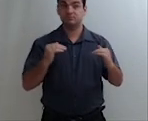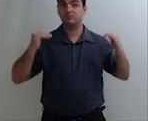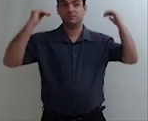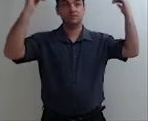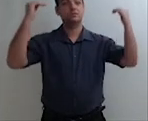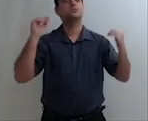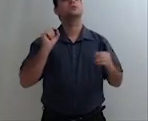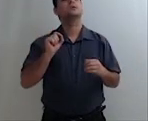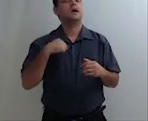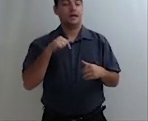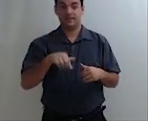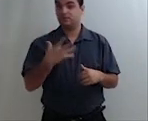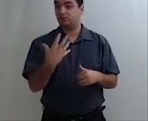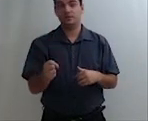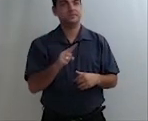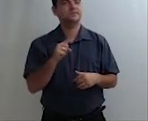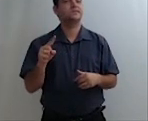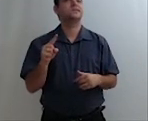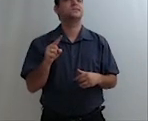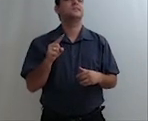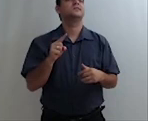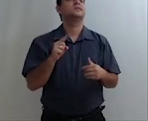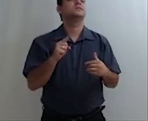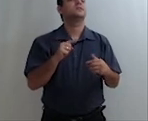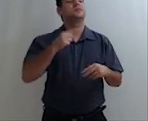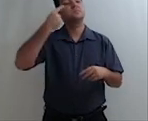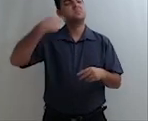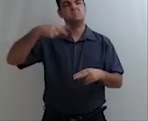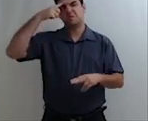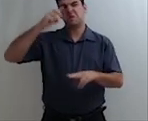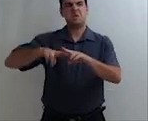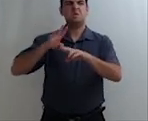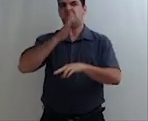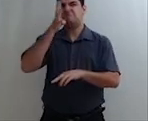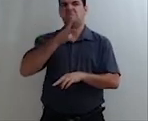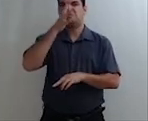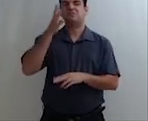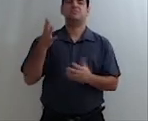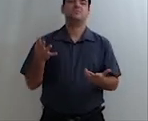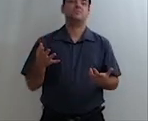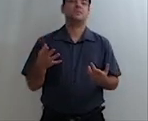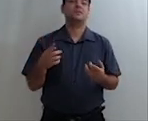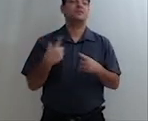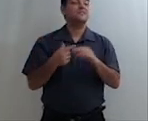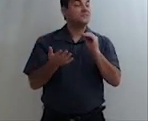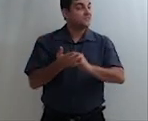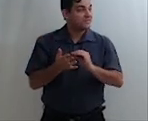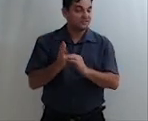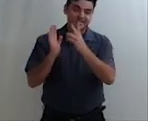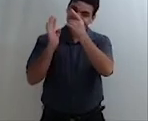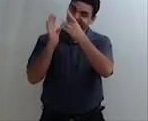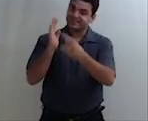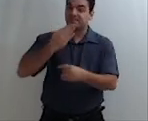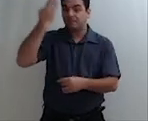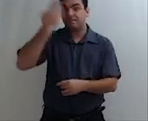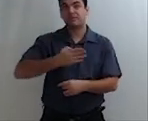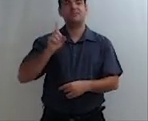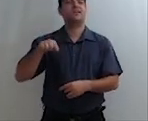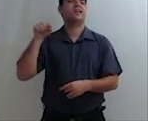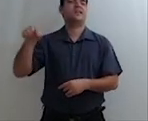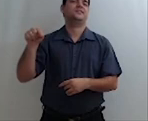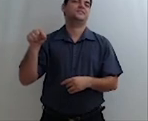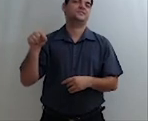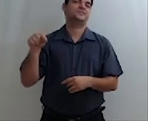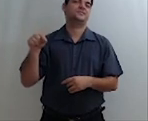vedada a prisão preventiva carente de fundamentação né quando não há elementos capazes de demonstrar né Que